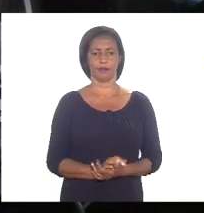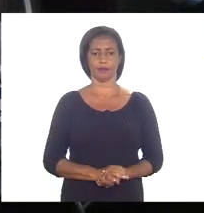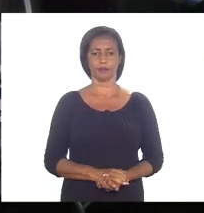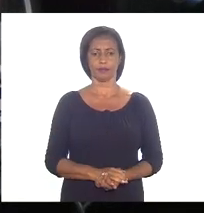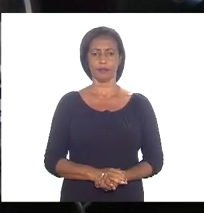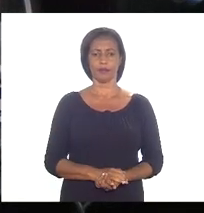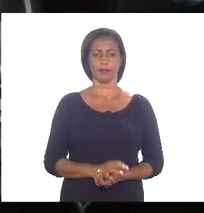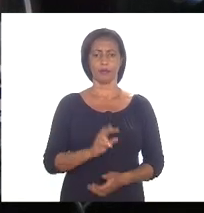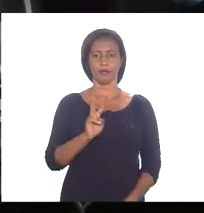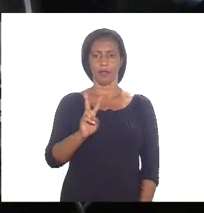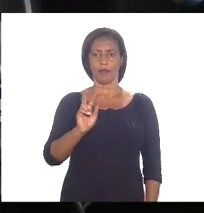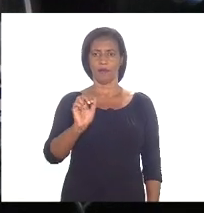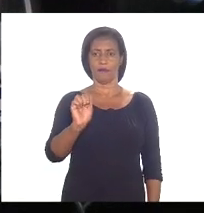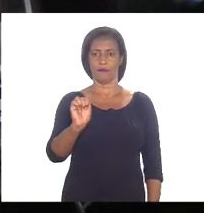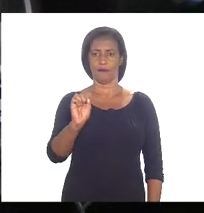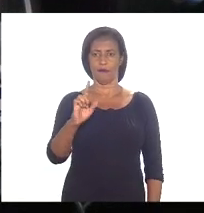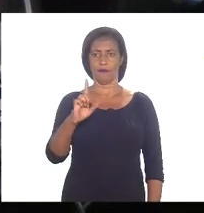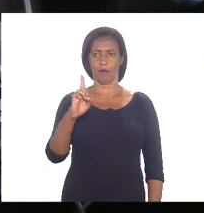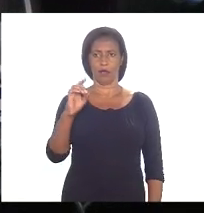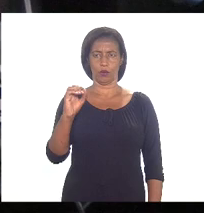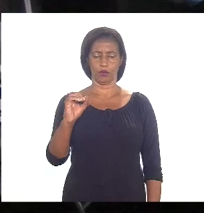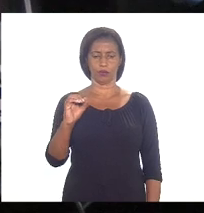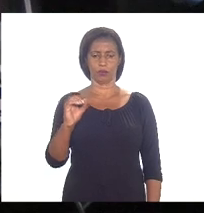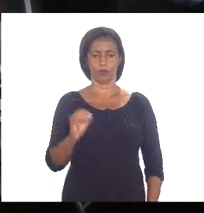Deputado Valdo Ceasa.